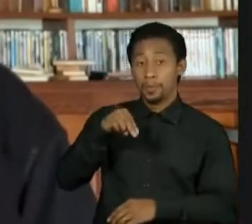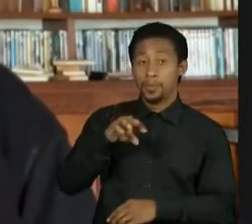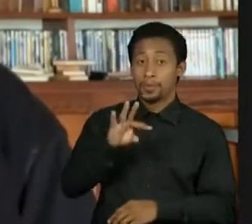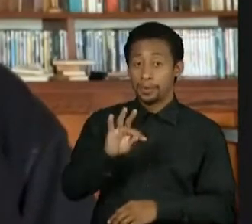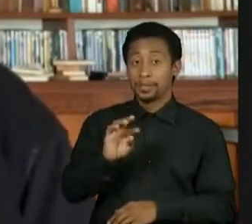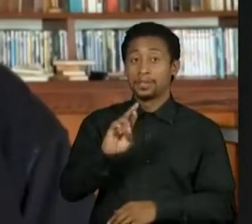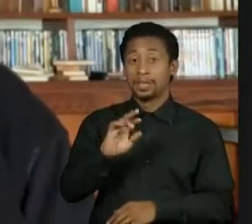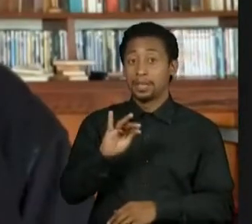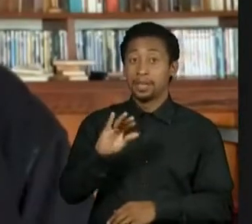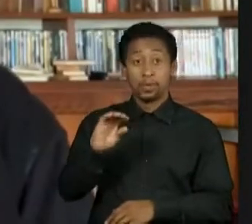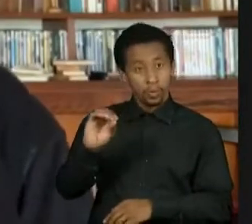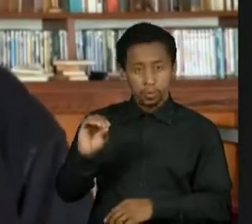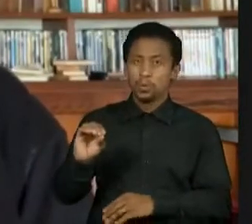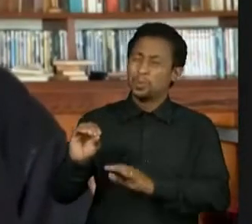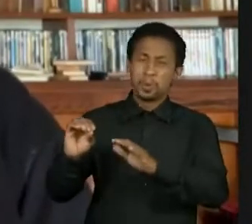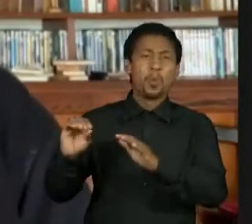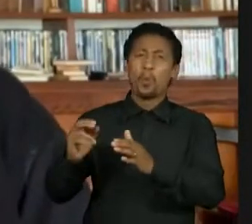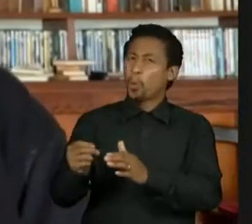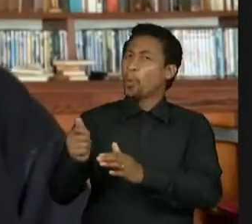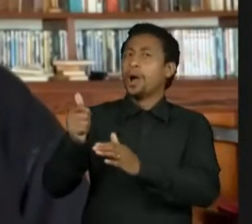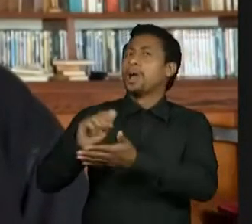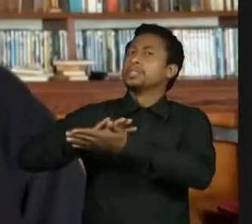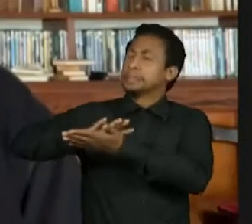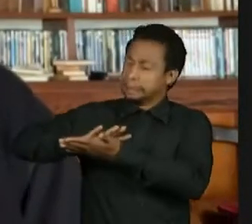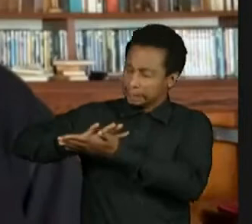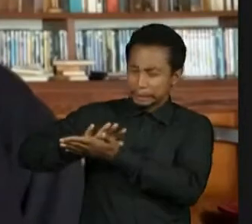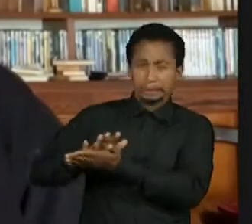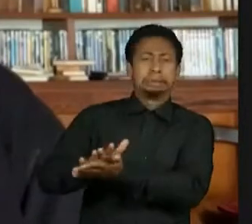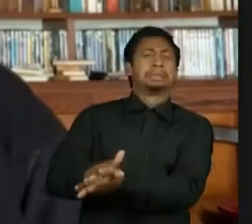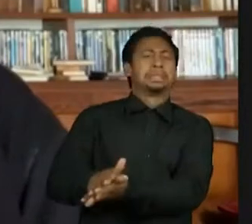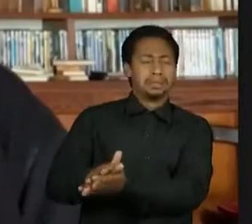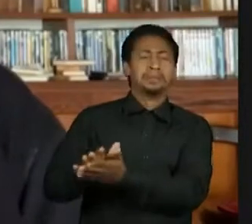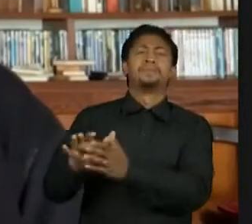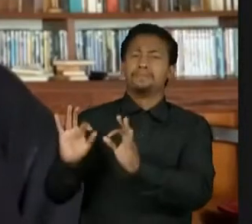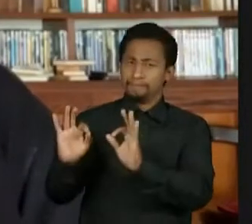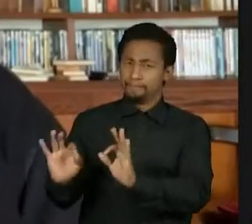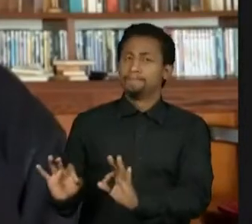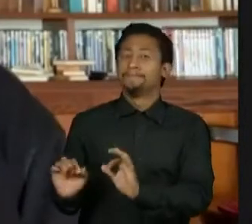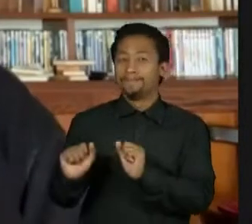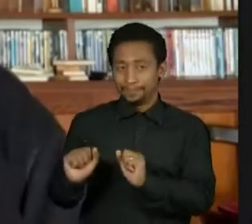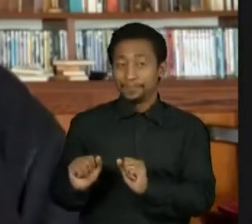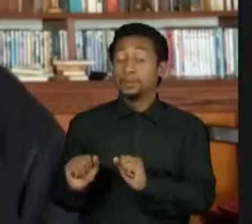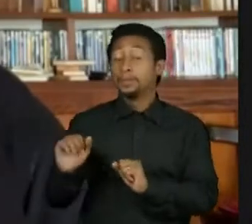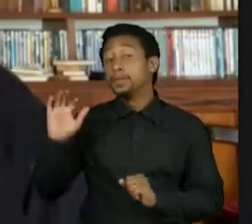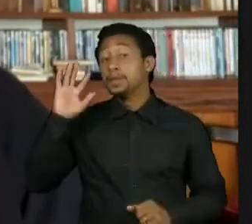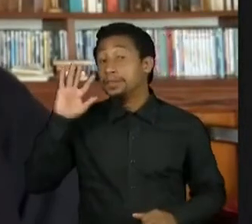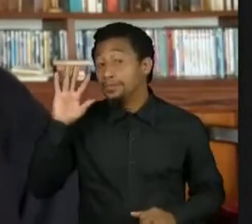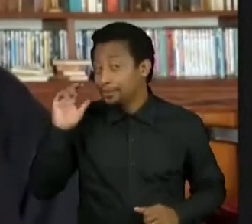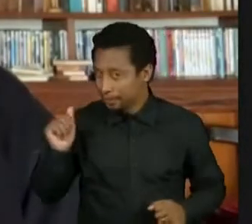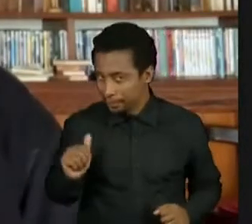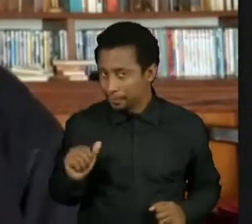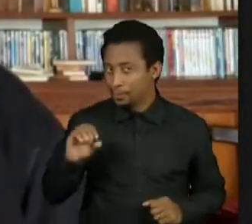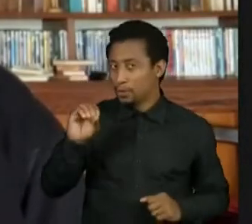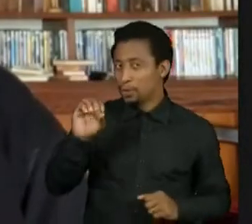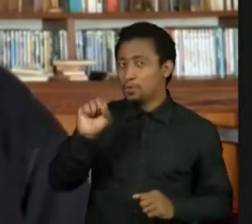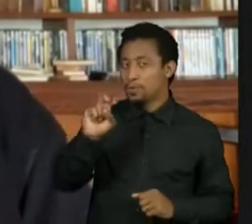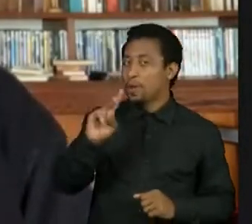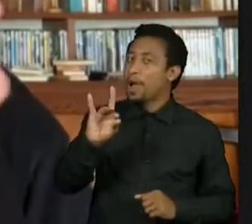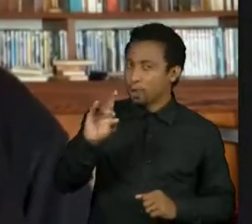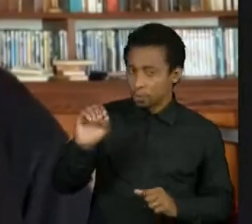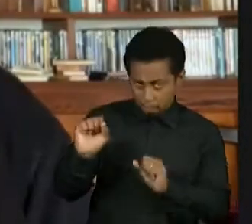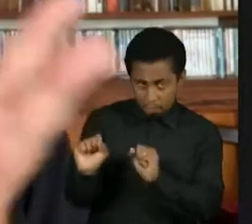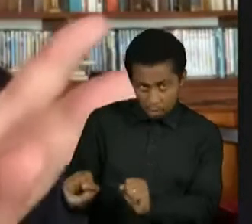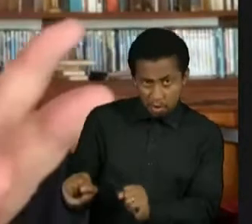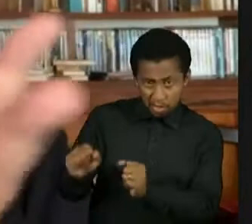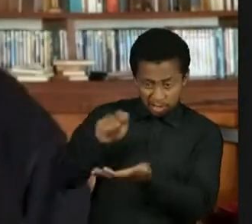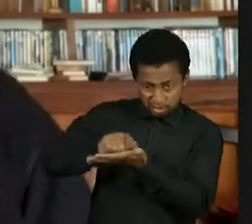que destroçado, né, há alguns anos, entendeu? Então é o seguinte, se o Oswaldo pode fazer aquilo, né,